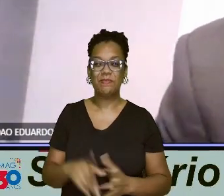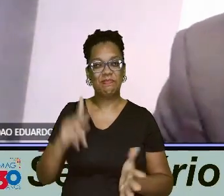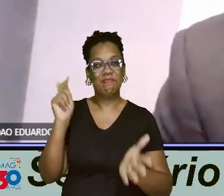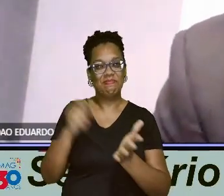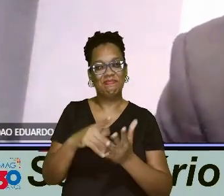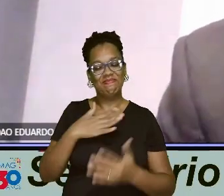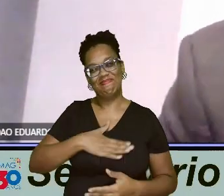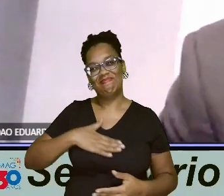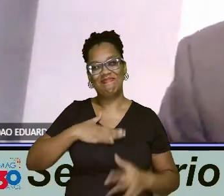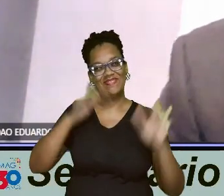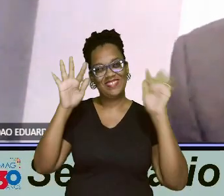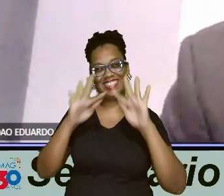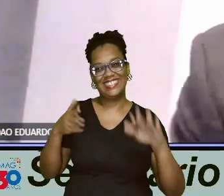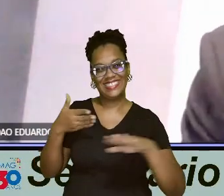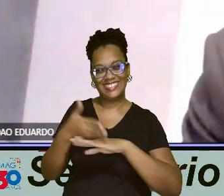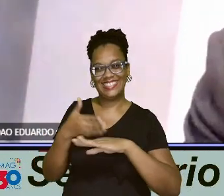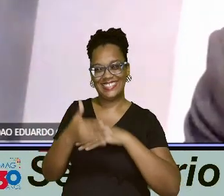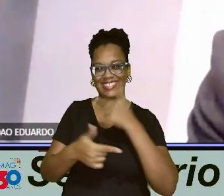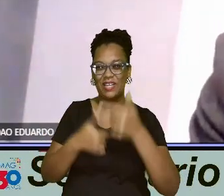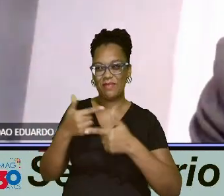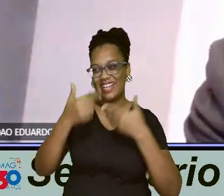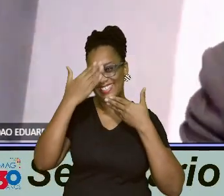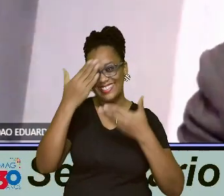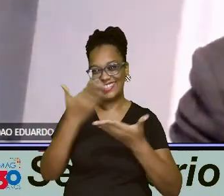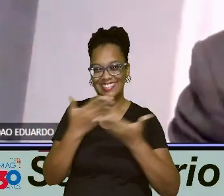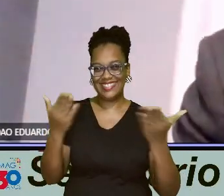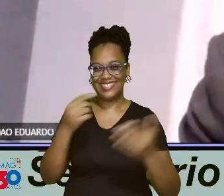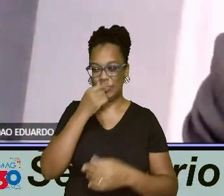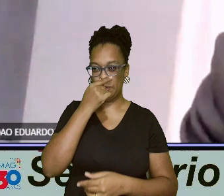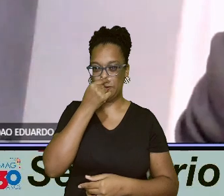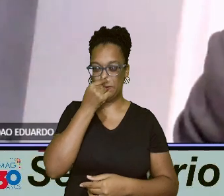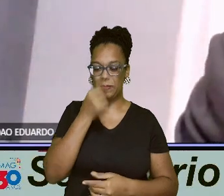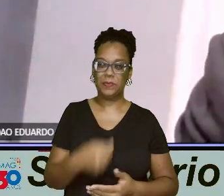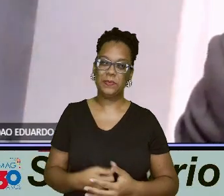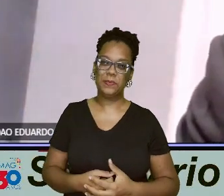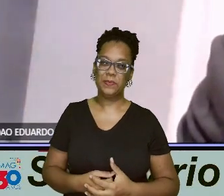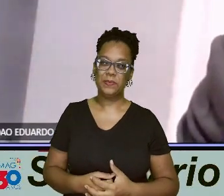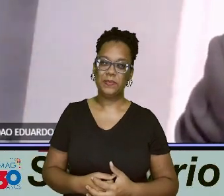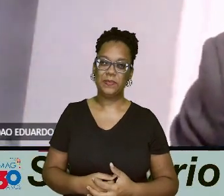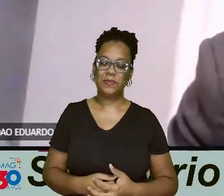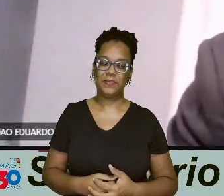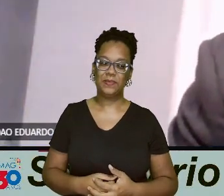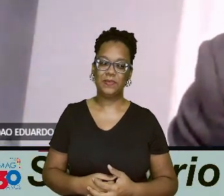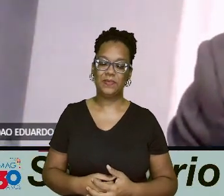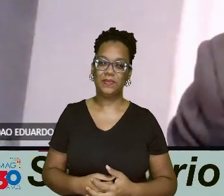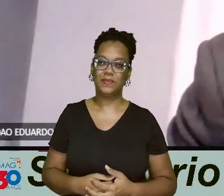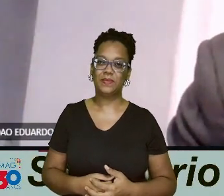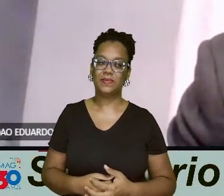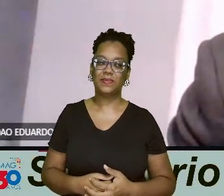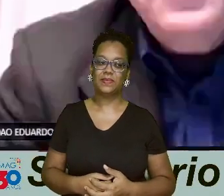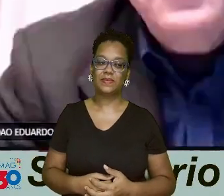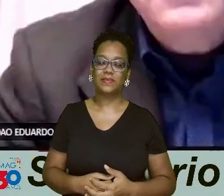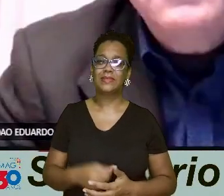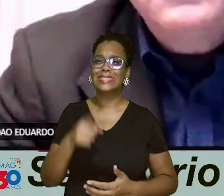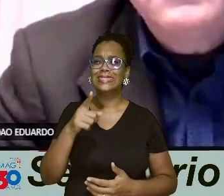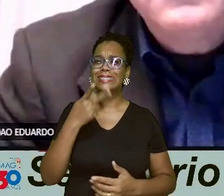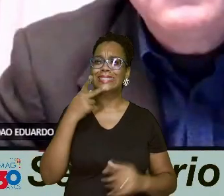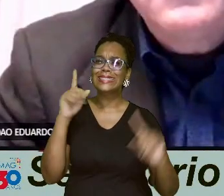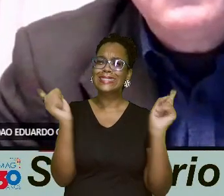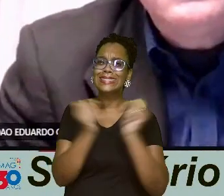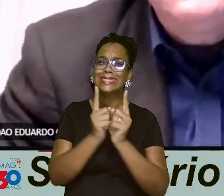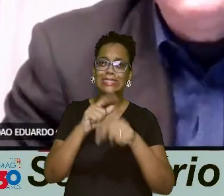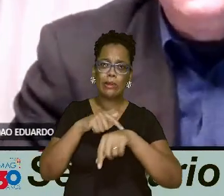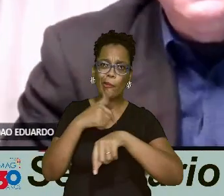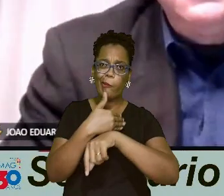feliz de ter participado desse trabalho. Obrigado a todos. Eric, você pediu a palavra também, eu queria pedir que fosse rapidamente, porque nós já estouramos o